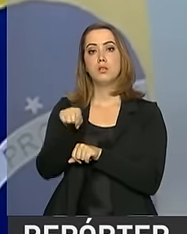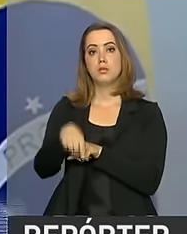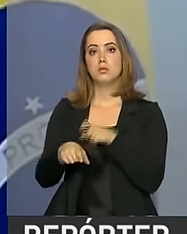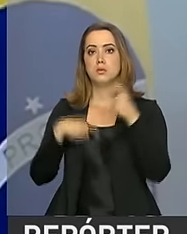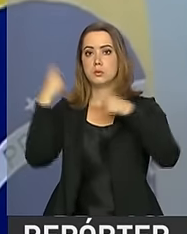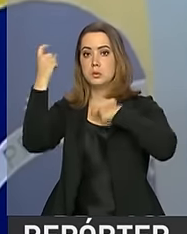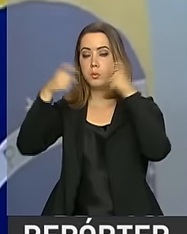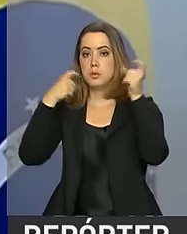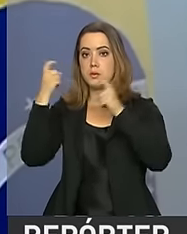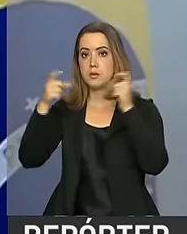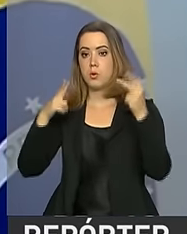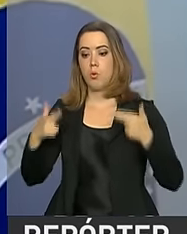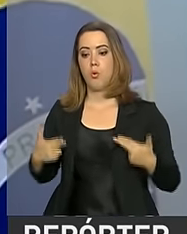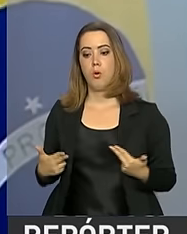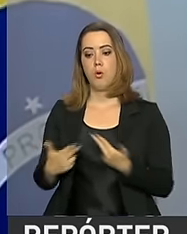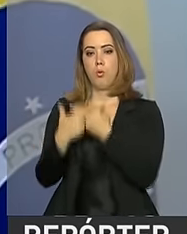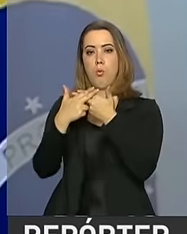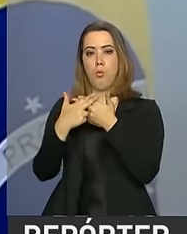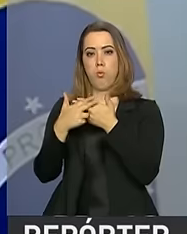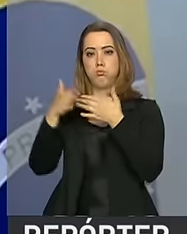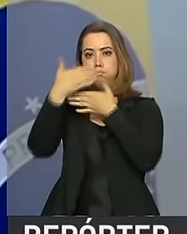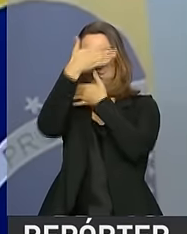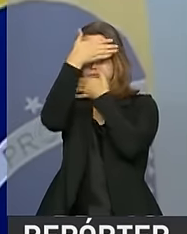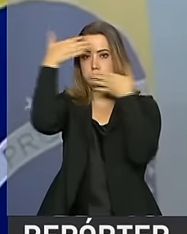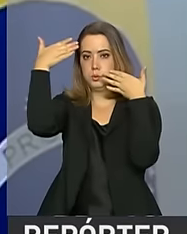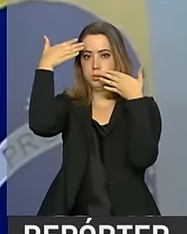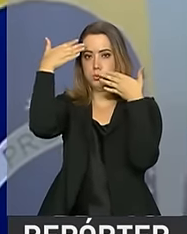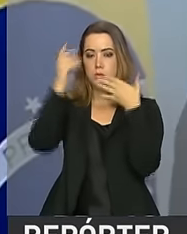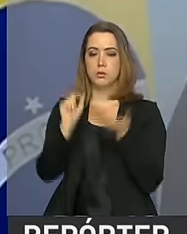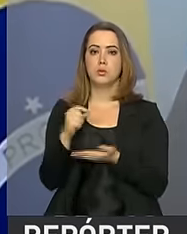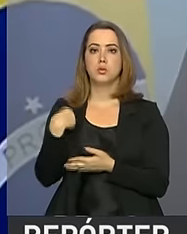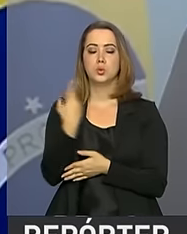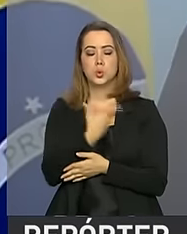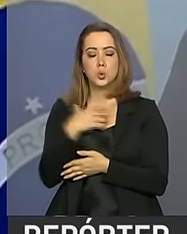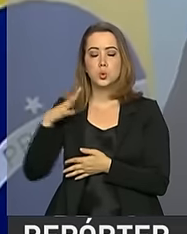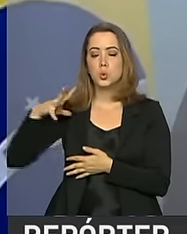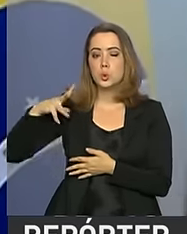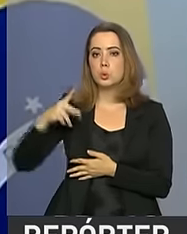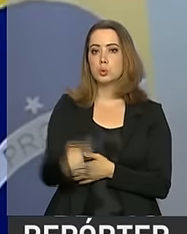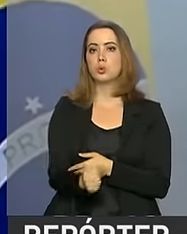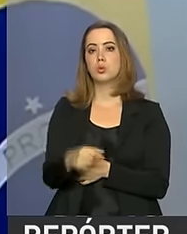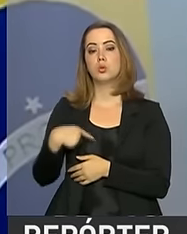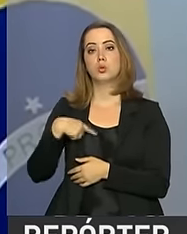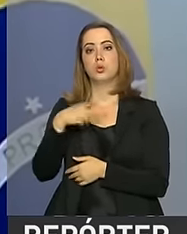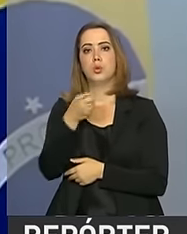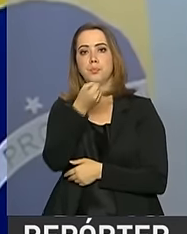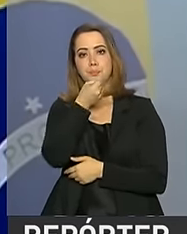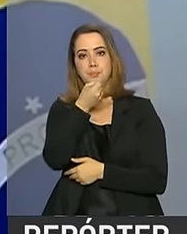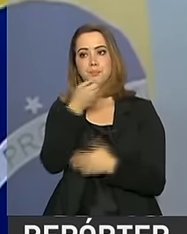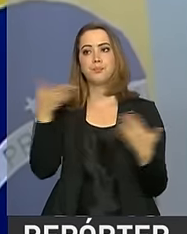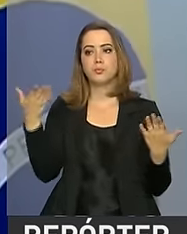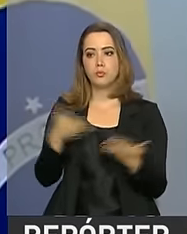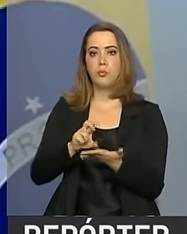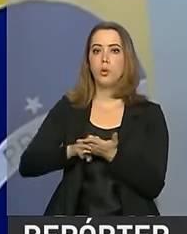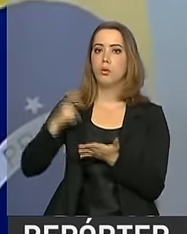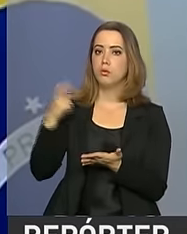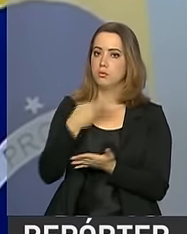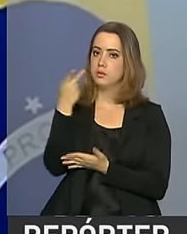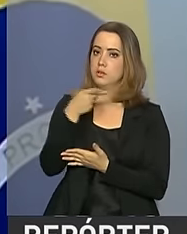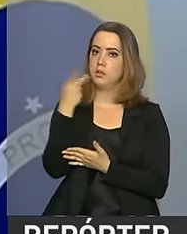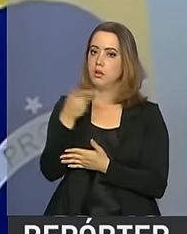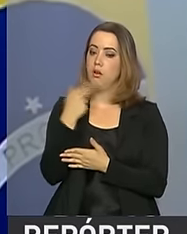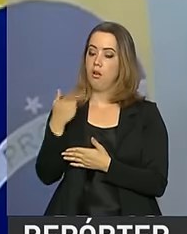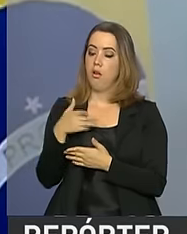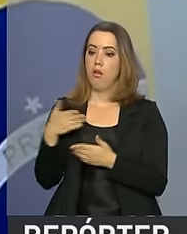com o terrorismo, não é? Pelo menos os discursos todos de hoje pela manhã, inclusive o meu, mencionava a questão